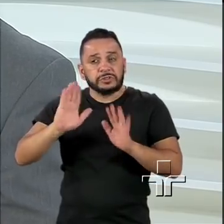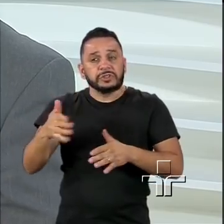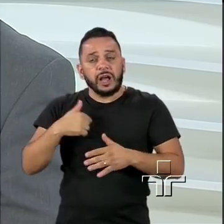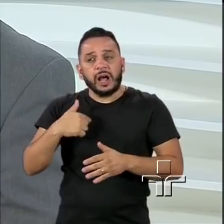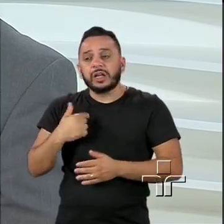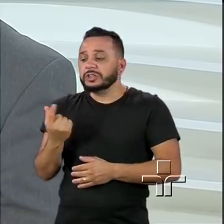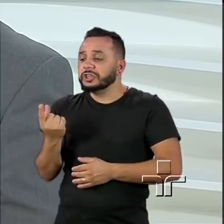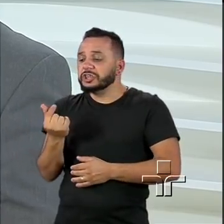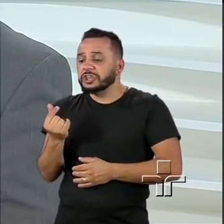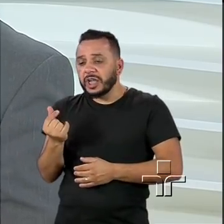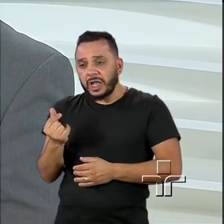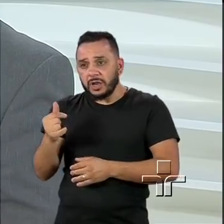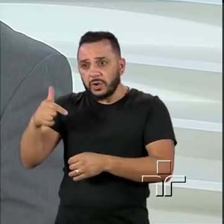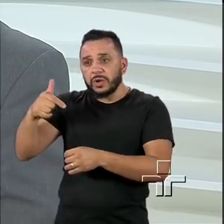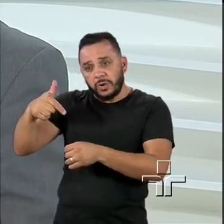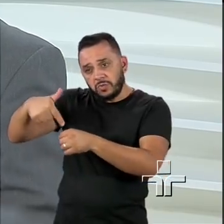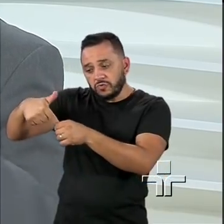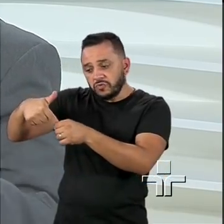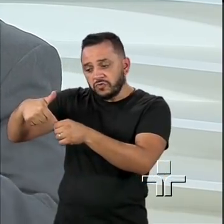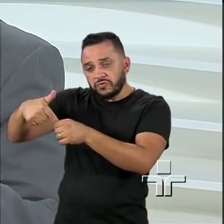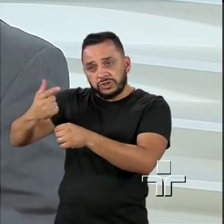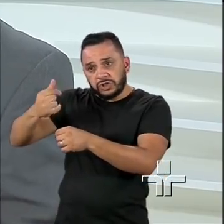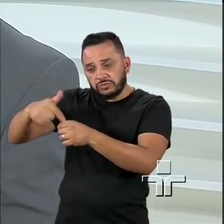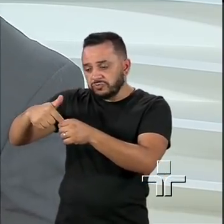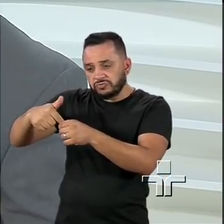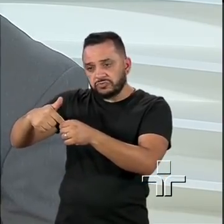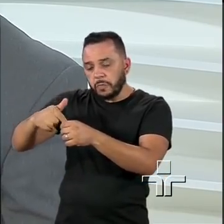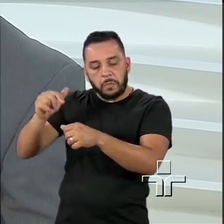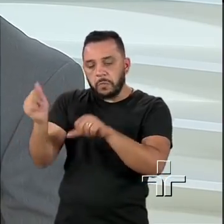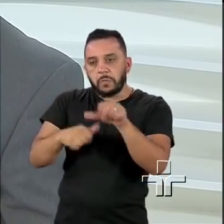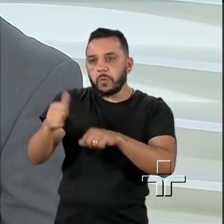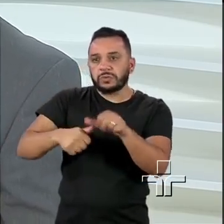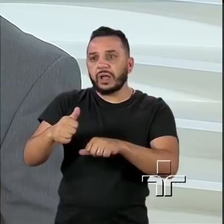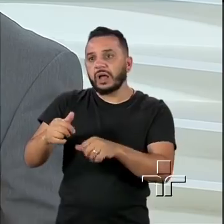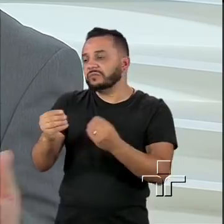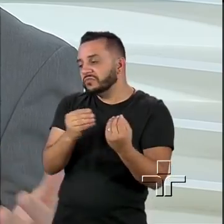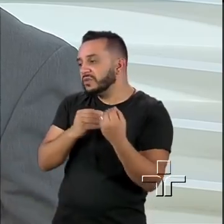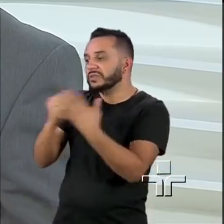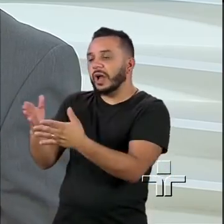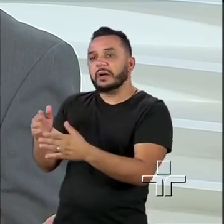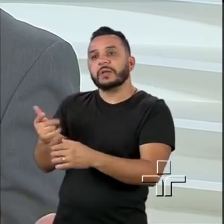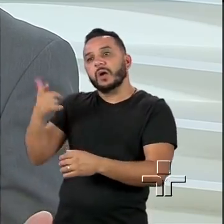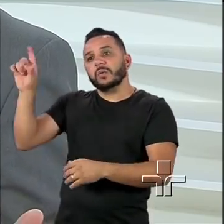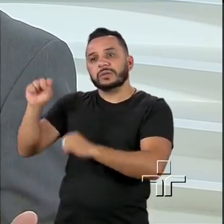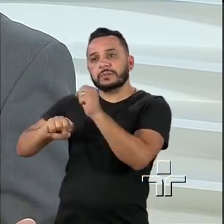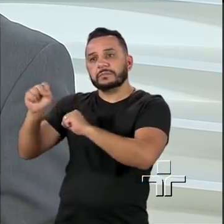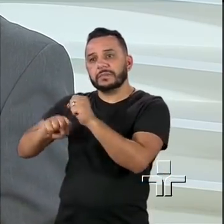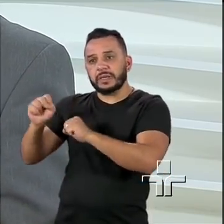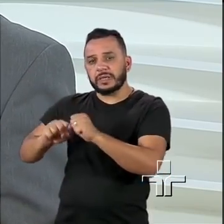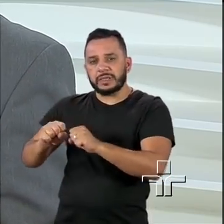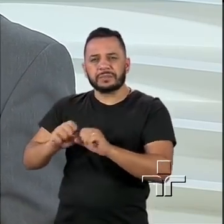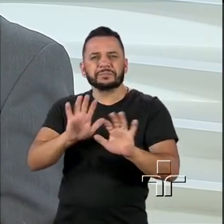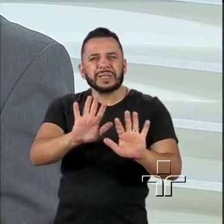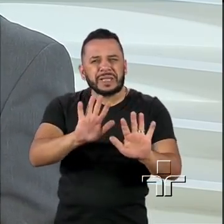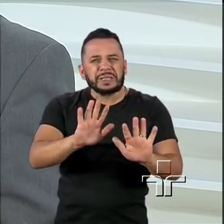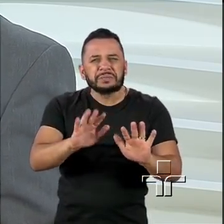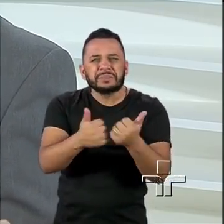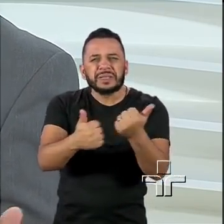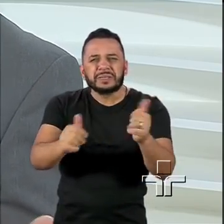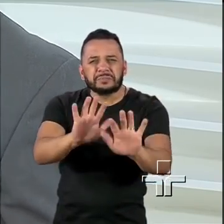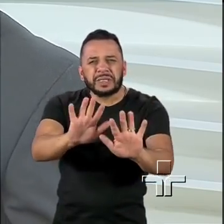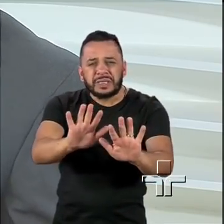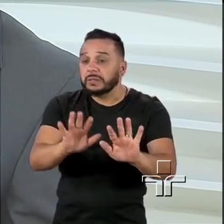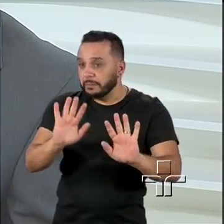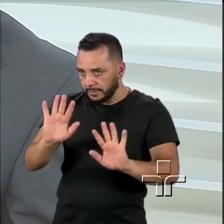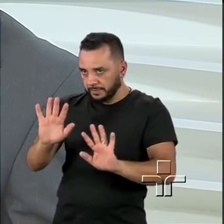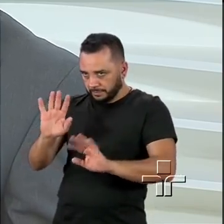exatamente fazer a mudança da lei do petróleo para entregar o petróleo para as multinacionais. Ministro. Ou seja, quem mesmo era o golpe? Era contra